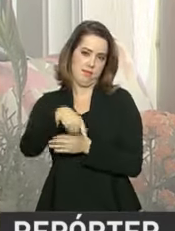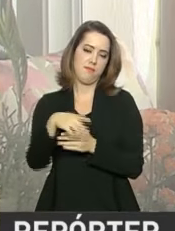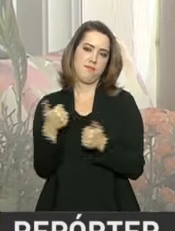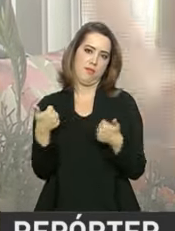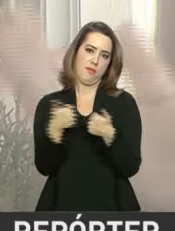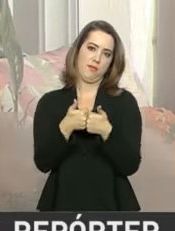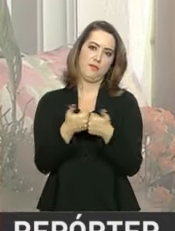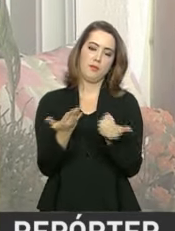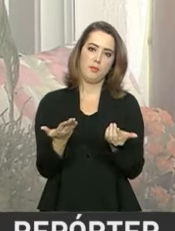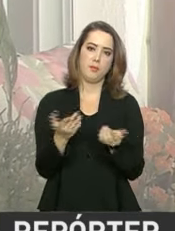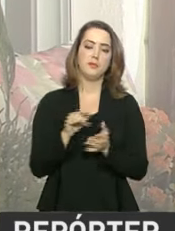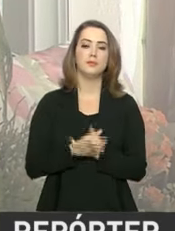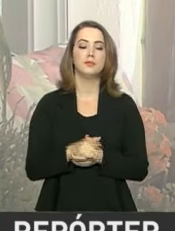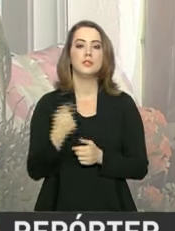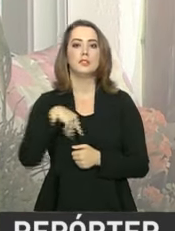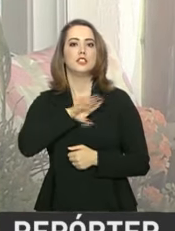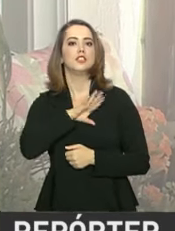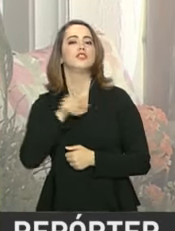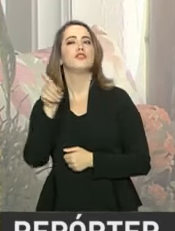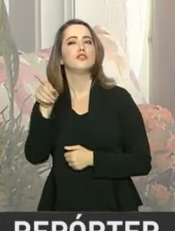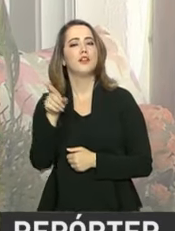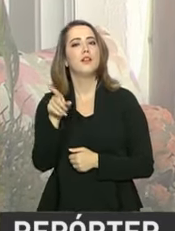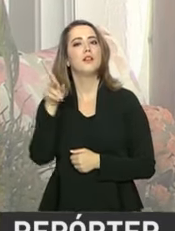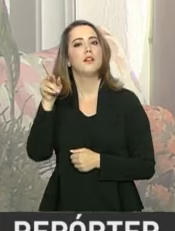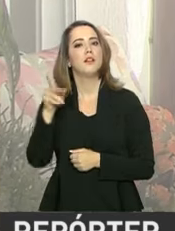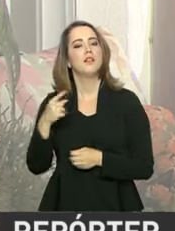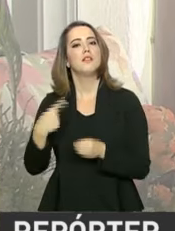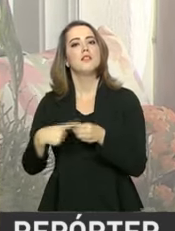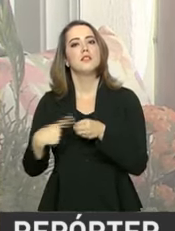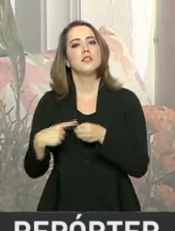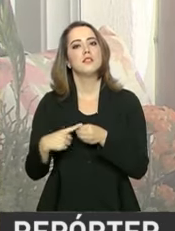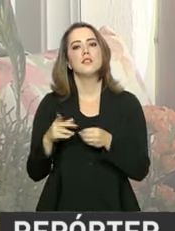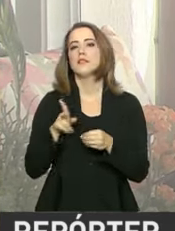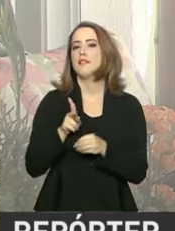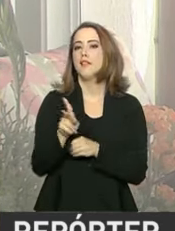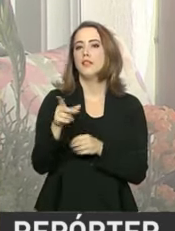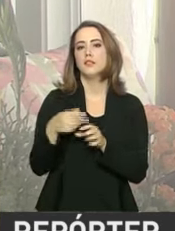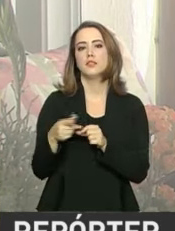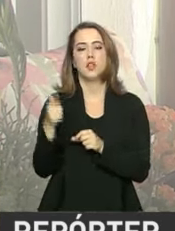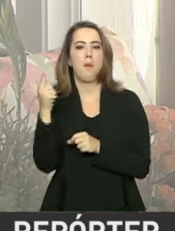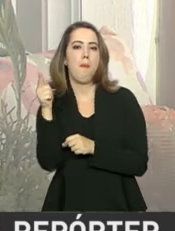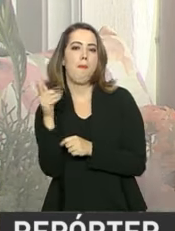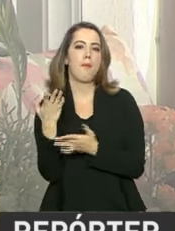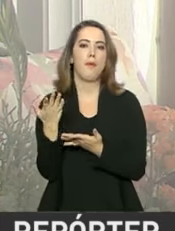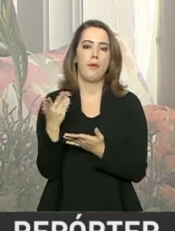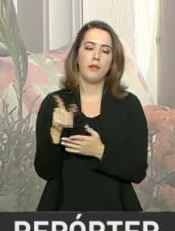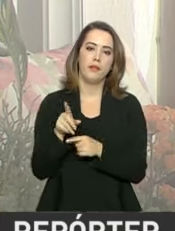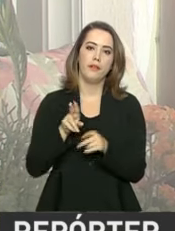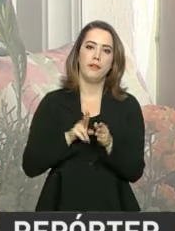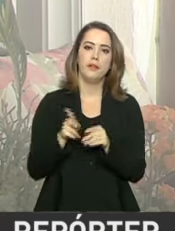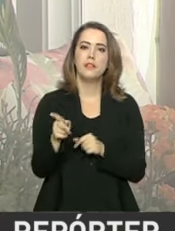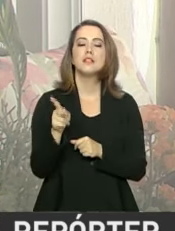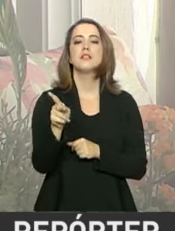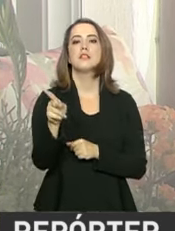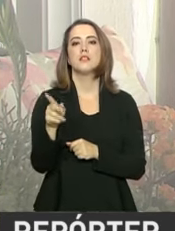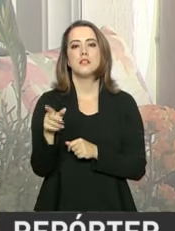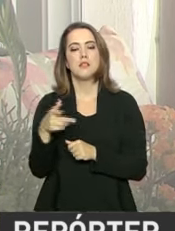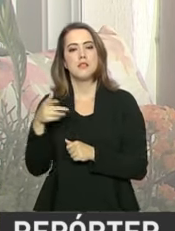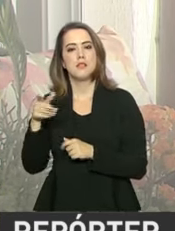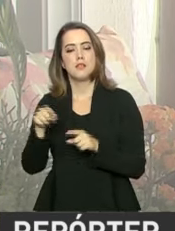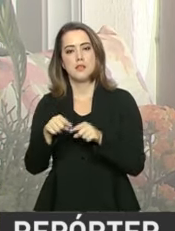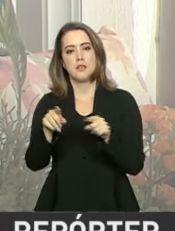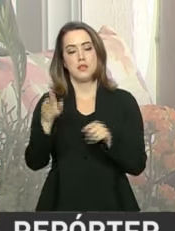se a gente vai lá no Pousada a gente aproveita passa em Goiânia agora nós vamos passar no hotel fazenda em